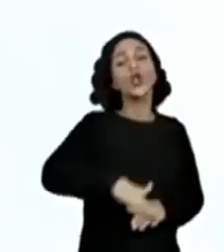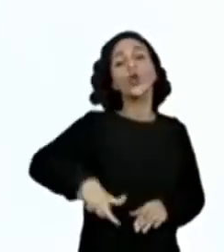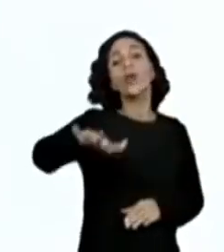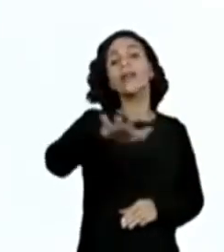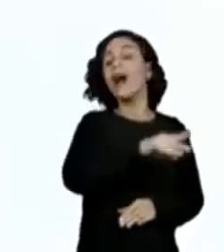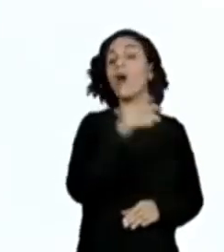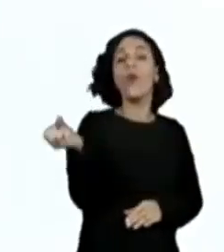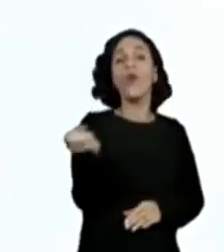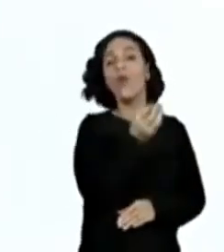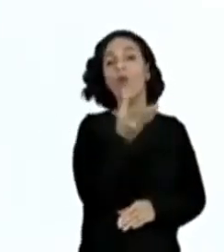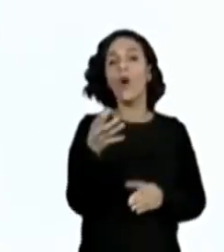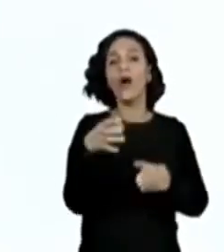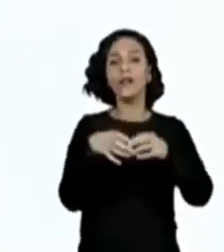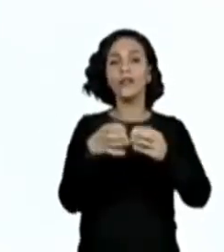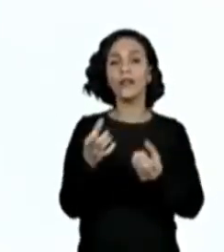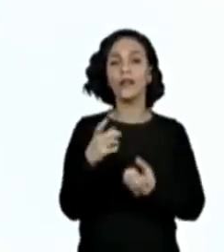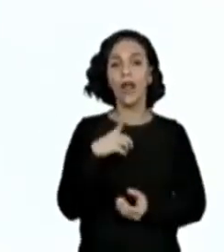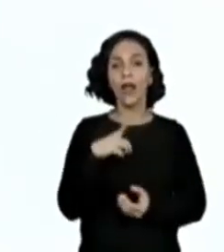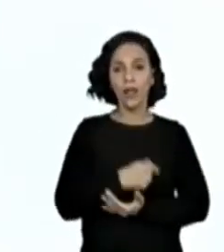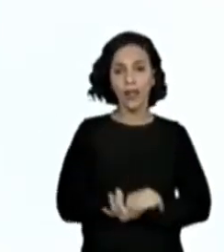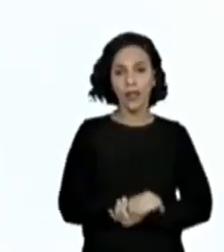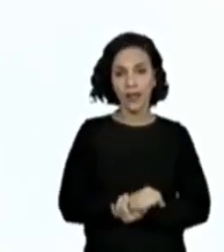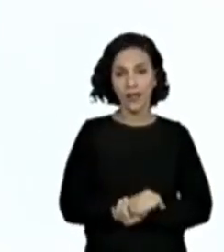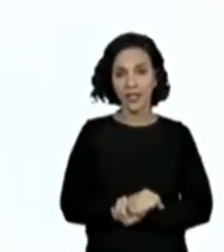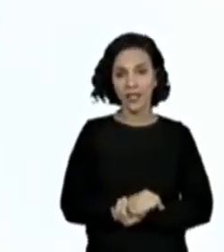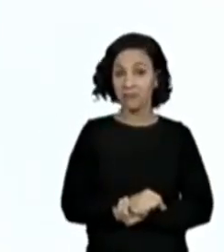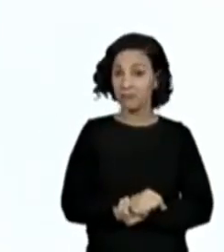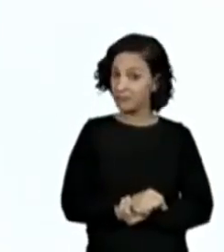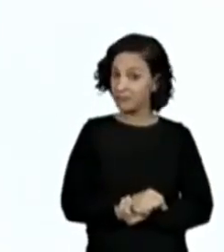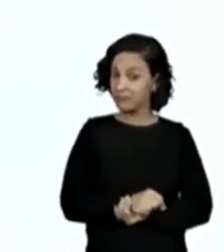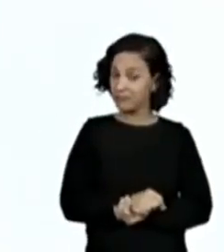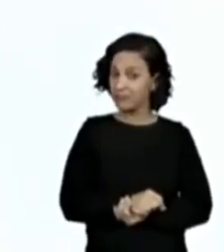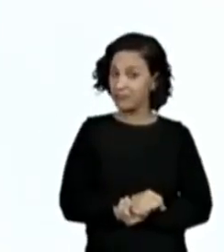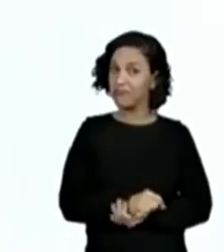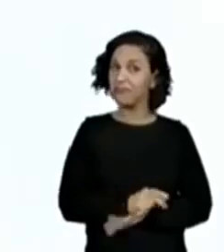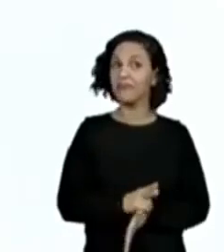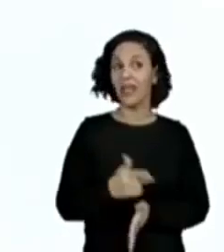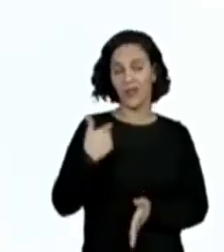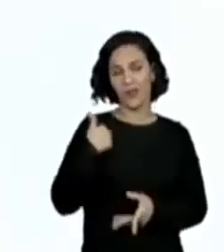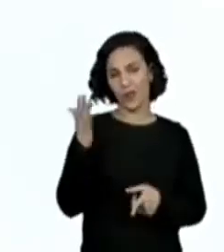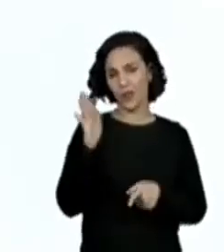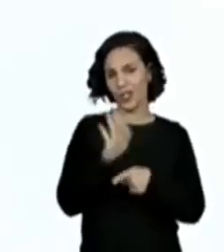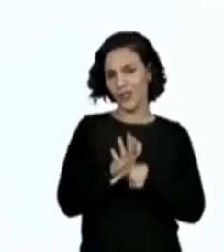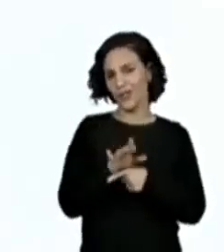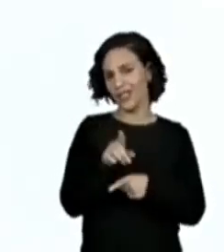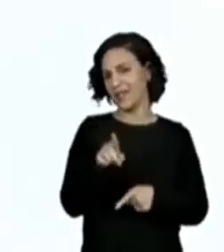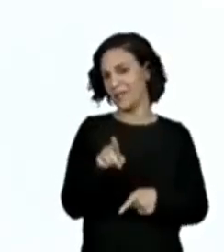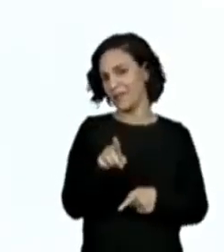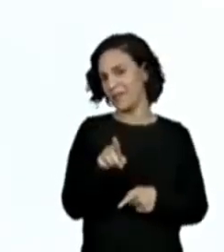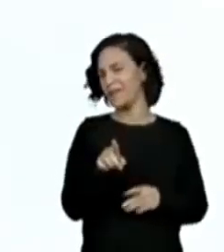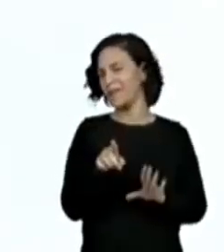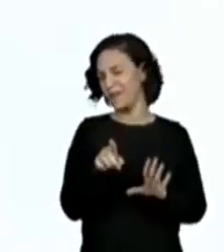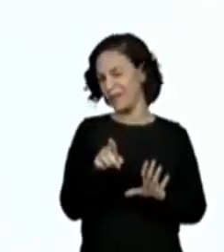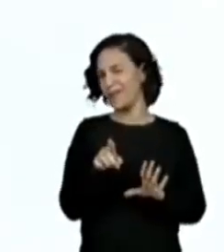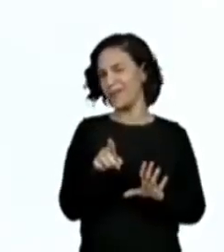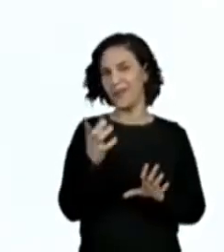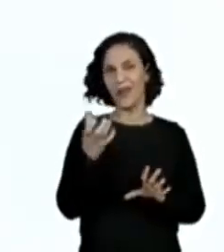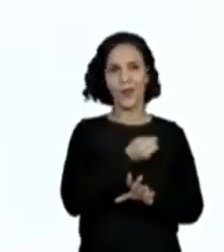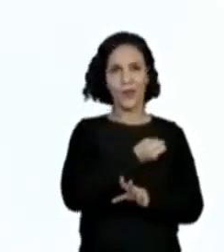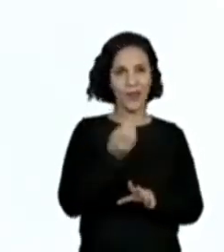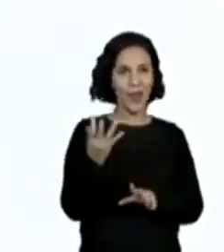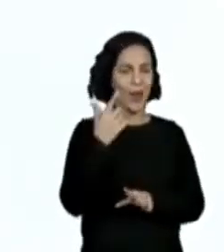Quantos caquis tem nessa embalagem? A Pro até vai dar uma ajudazinha para contar, tá